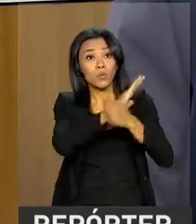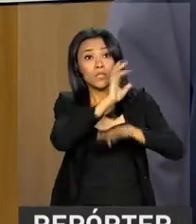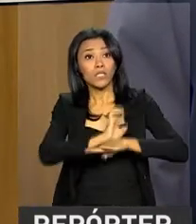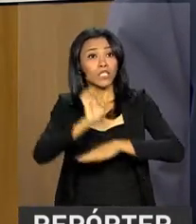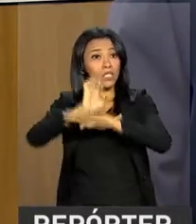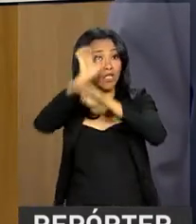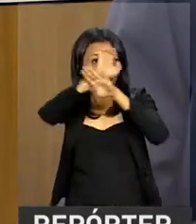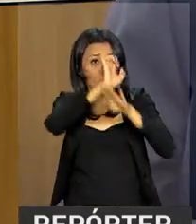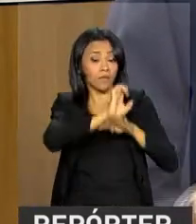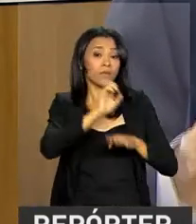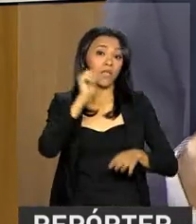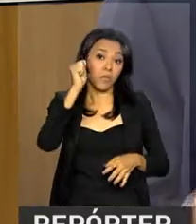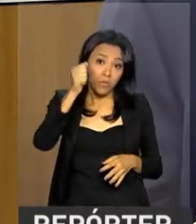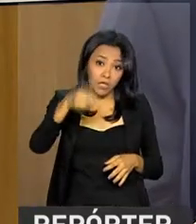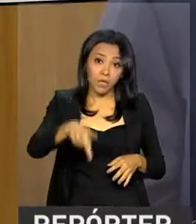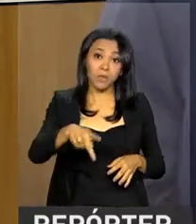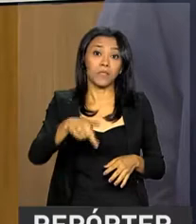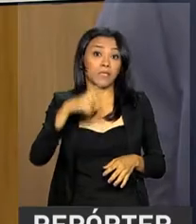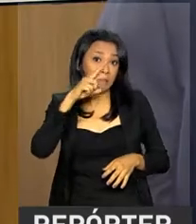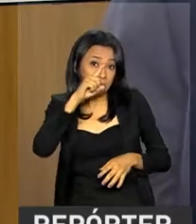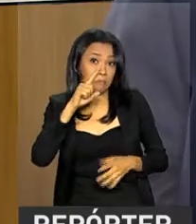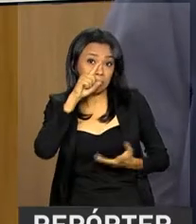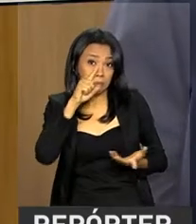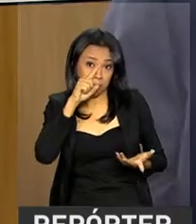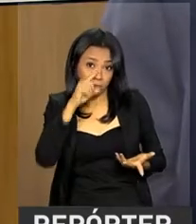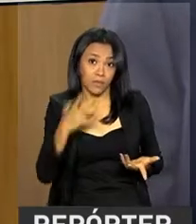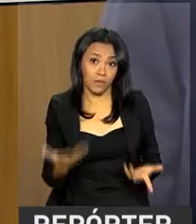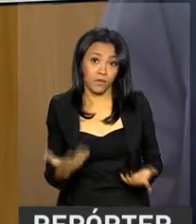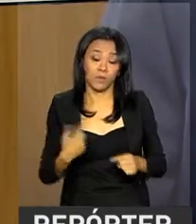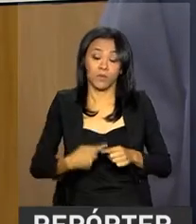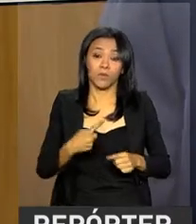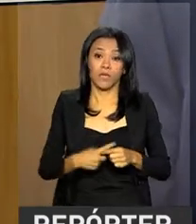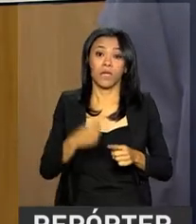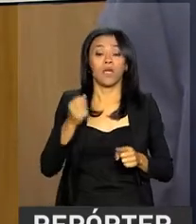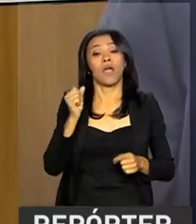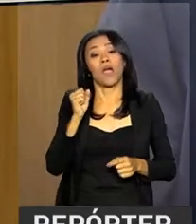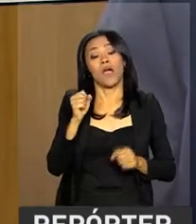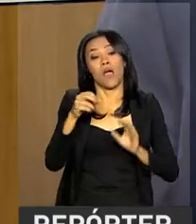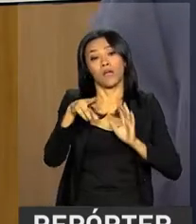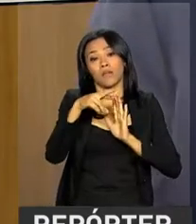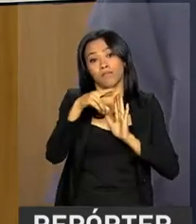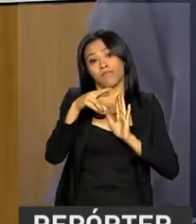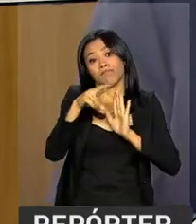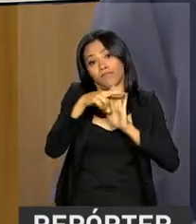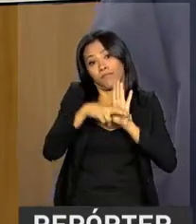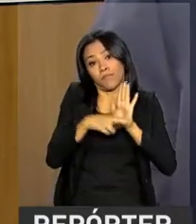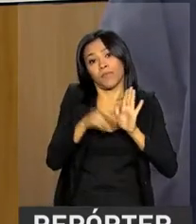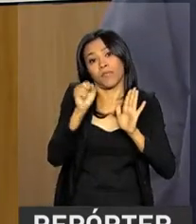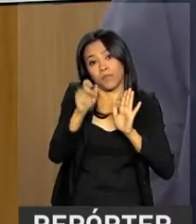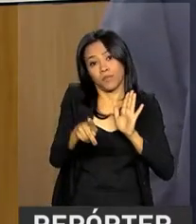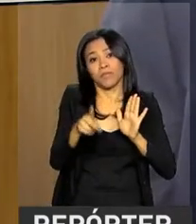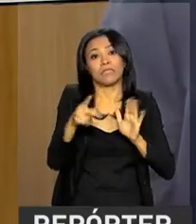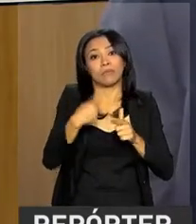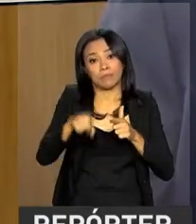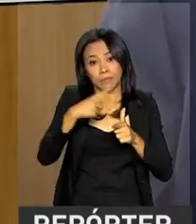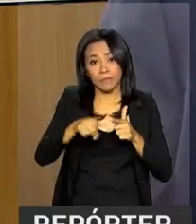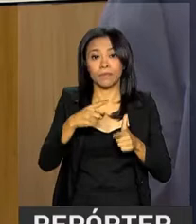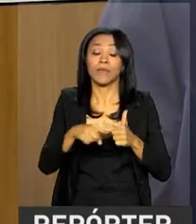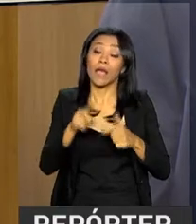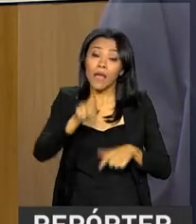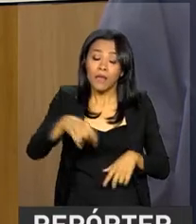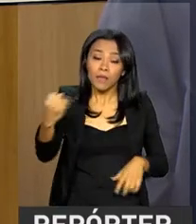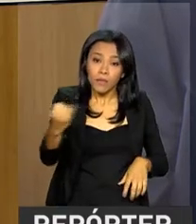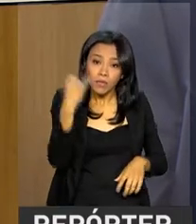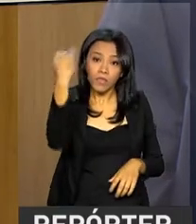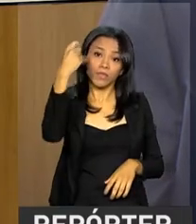em que a aposentadoria está em risco, porque a Previdência tem problemas. Em resumo, é muito importante que